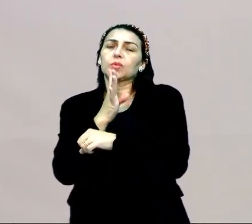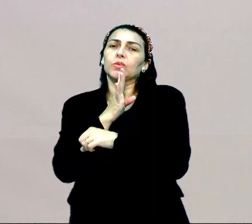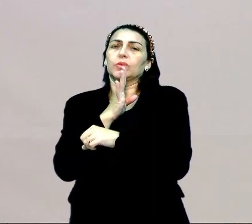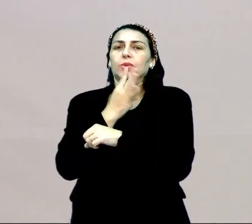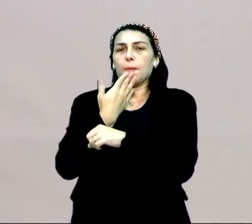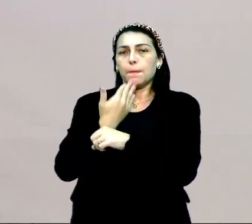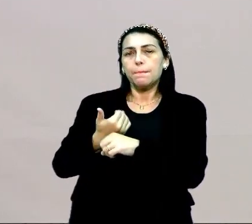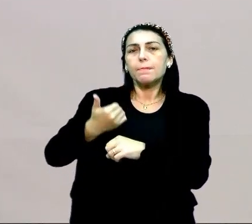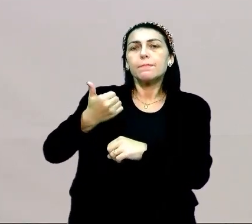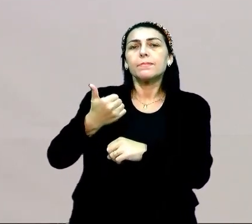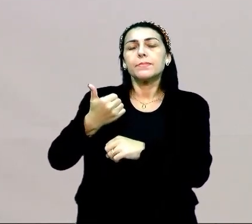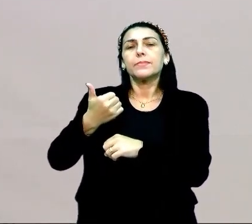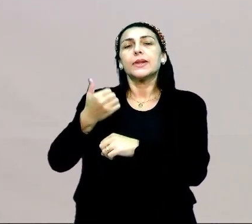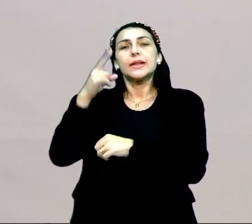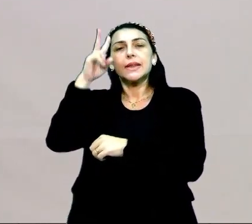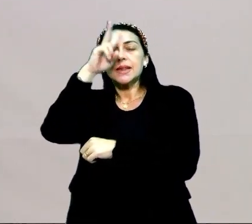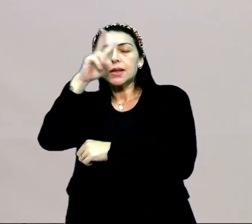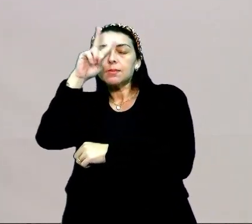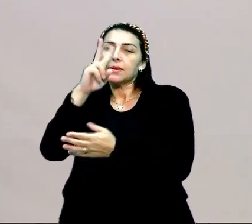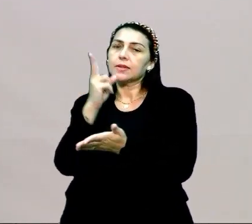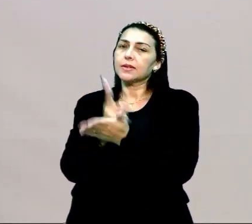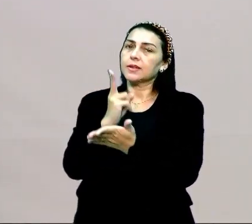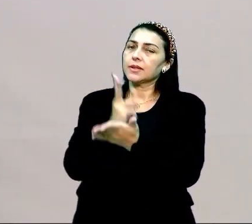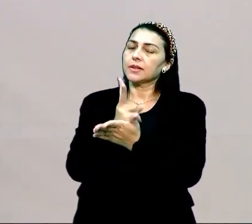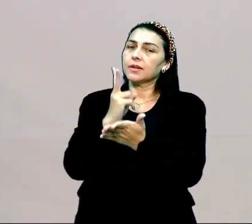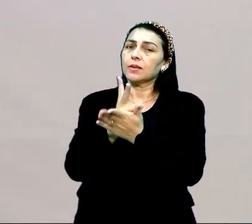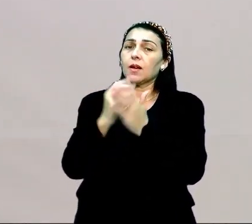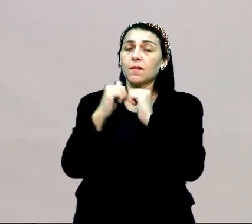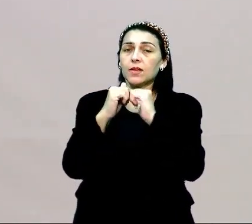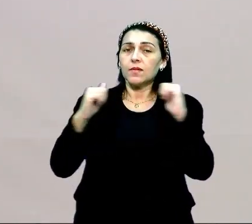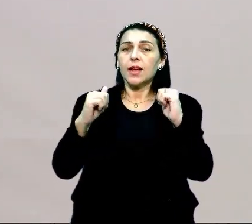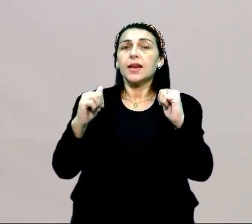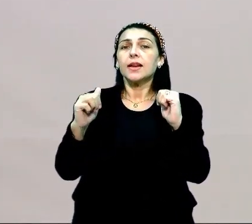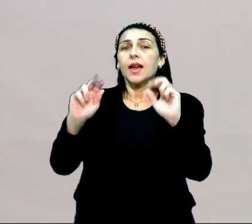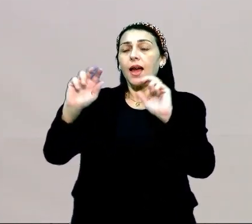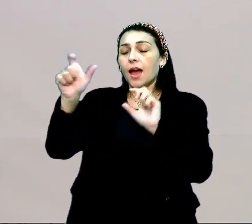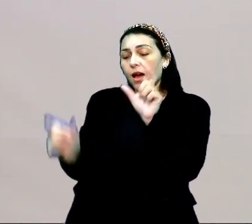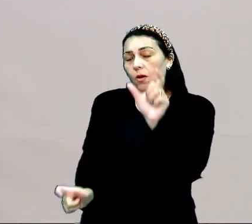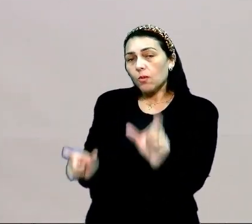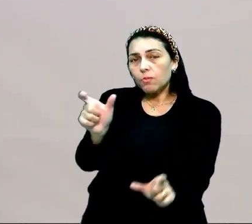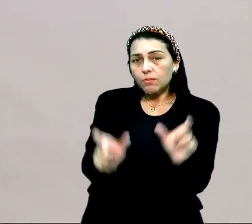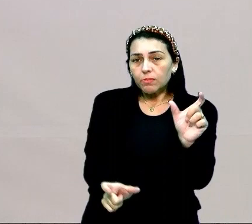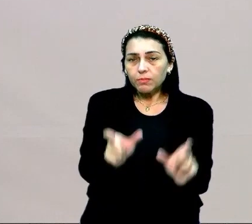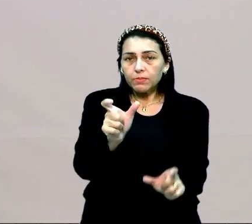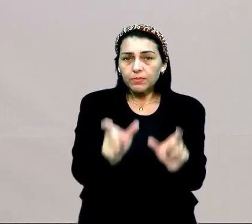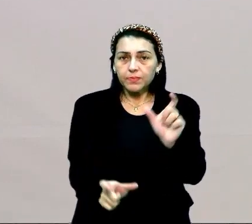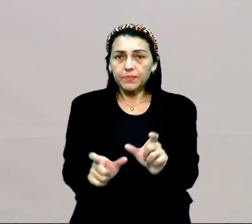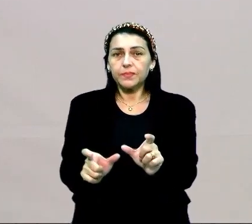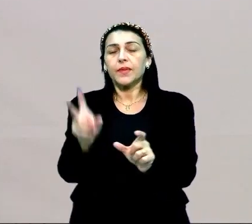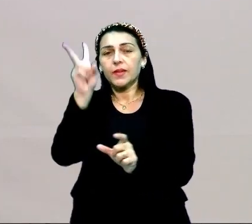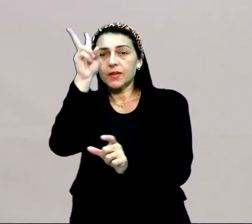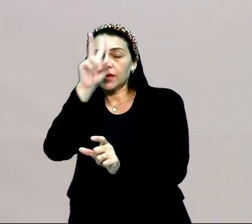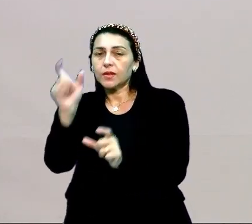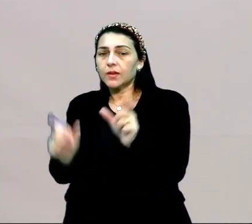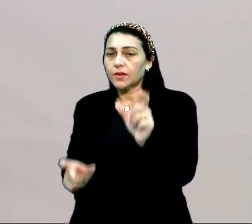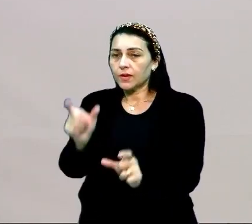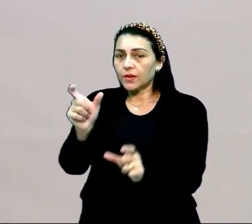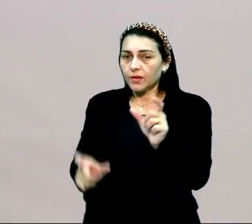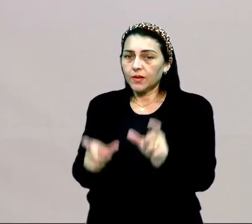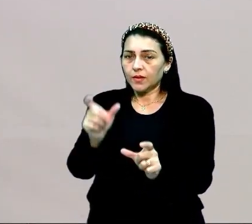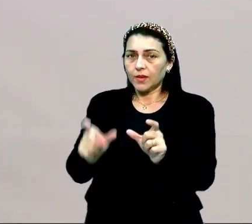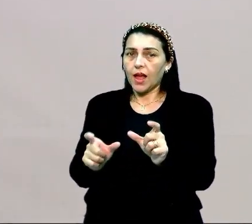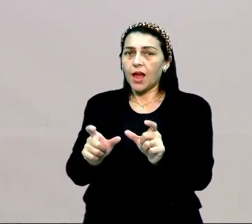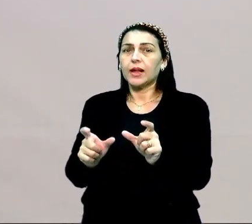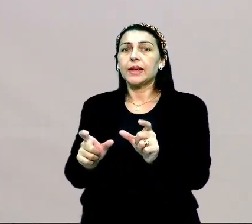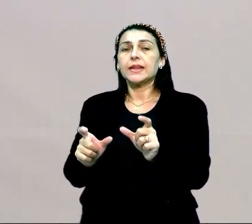conheço, mais eu amo. Lembrando sempre que ele vai dividir a humanidade, a história da humanidade é um palco de